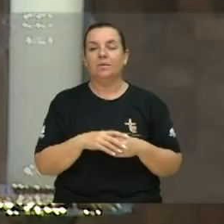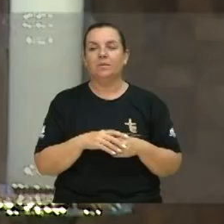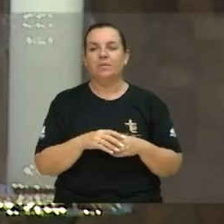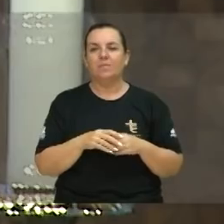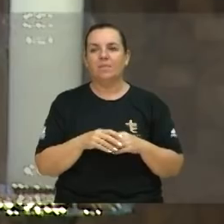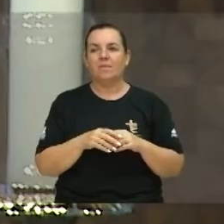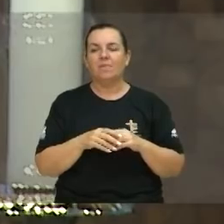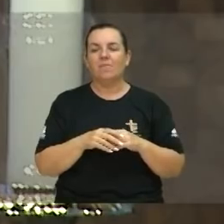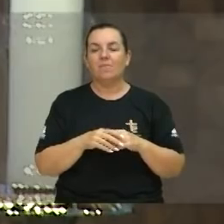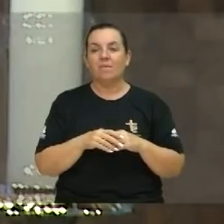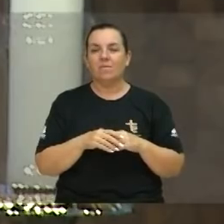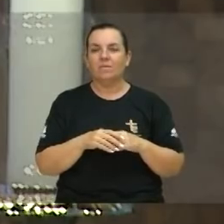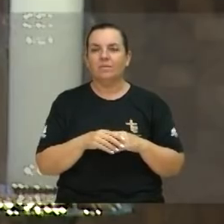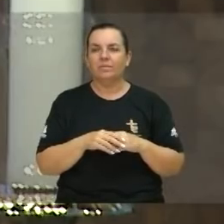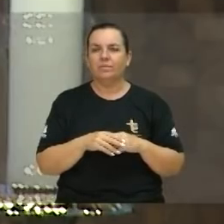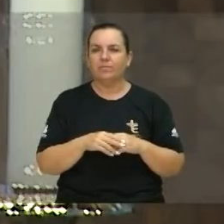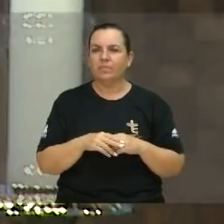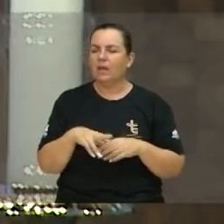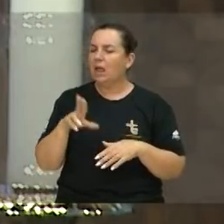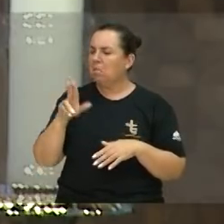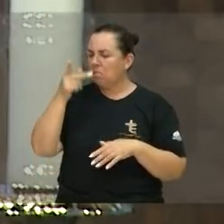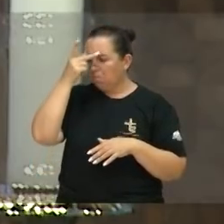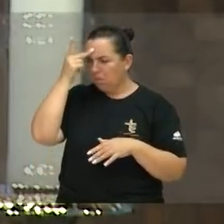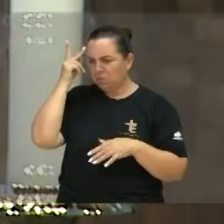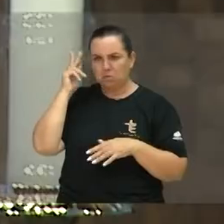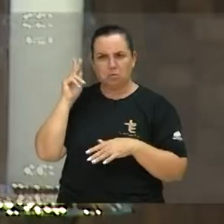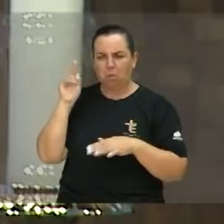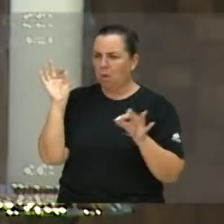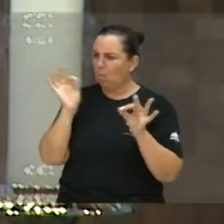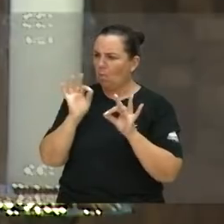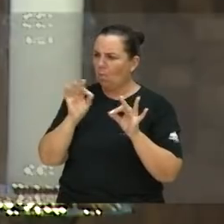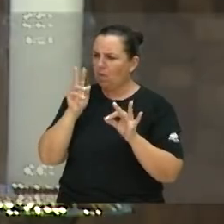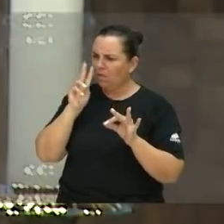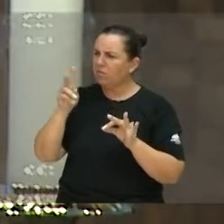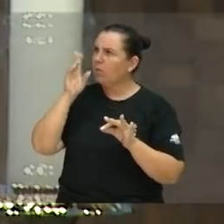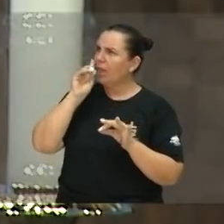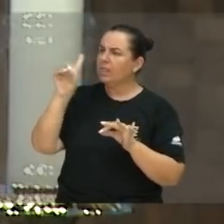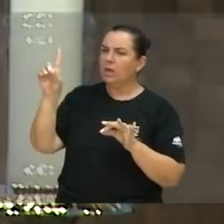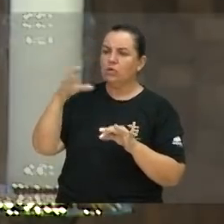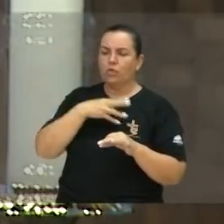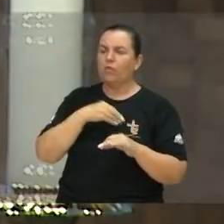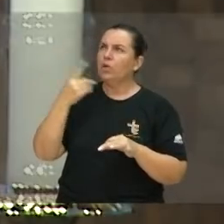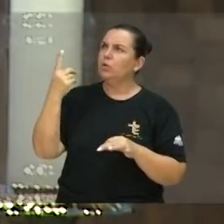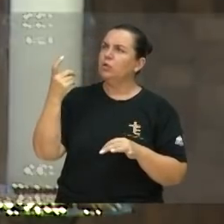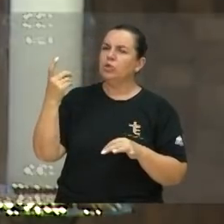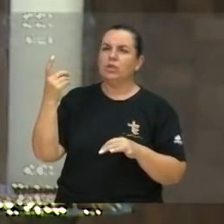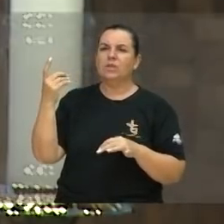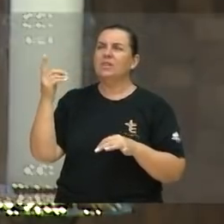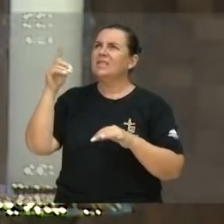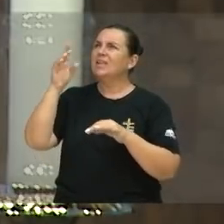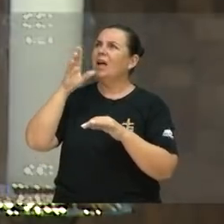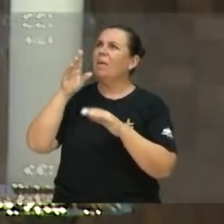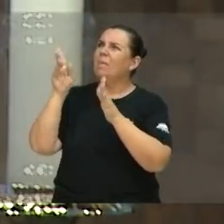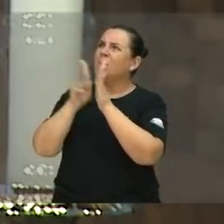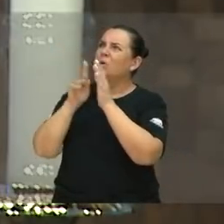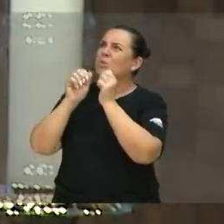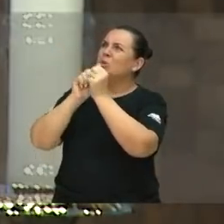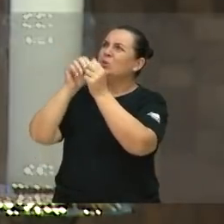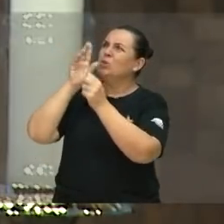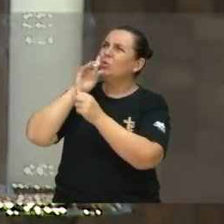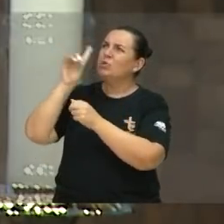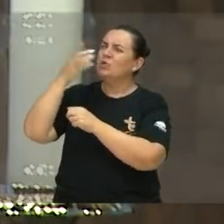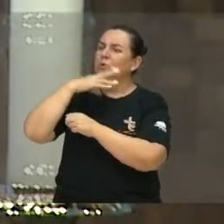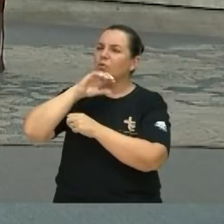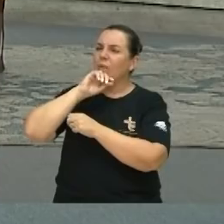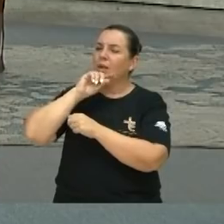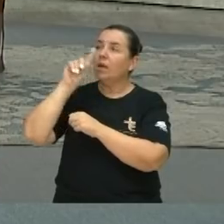vai lá 128 ninguém jamais viu a deus o filho unigênito que está no seio do pai esse o